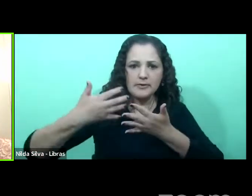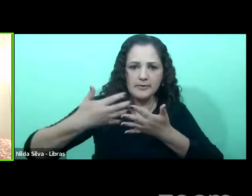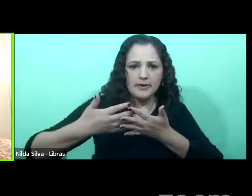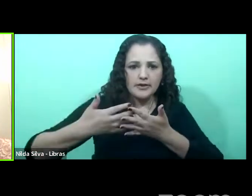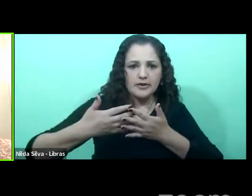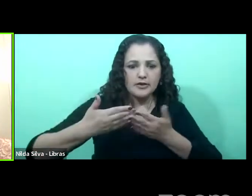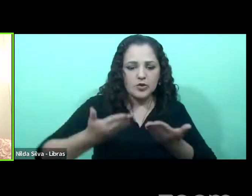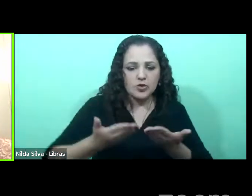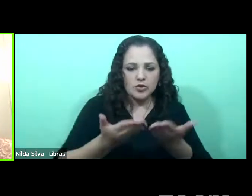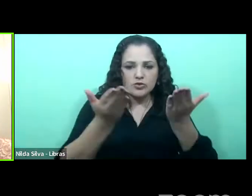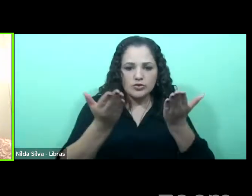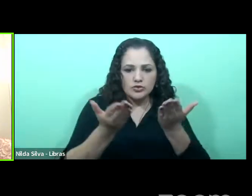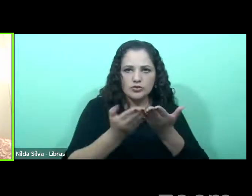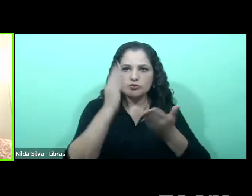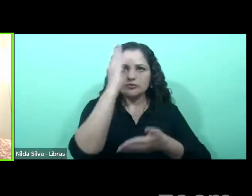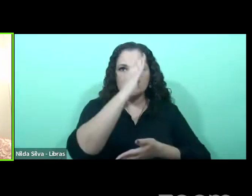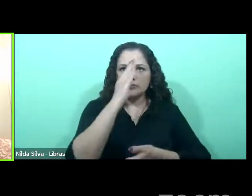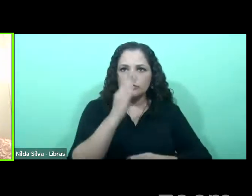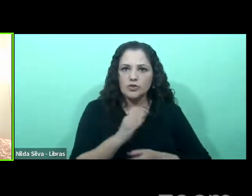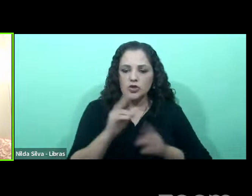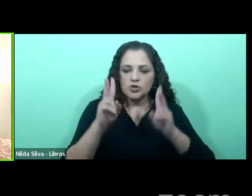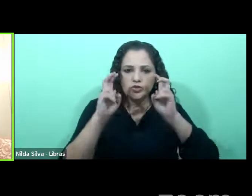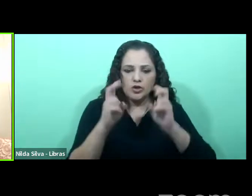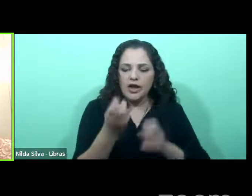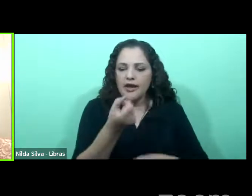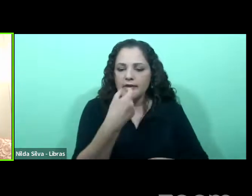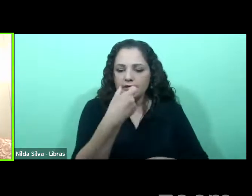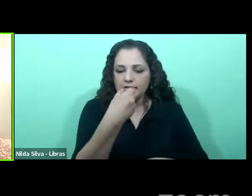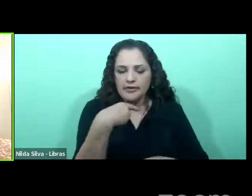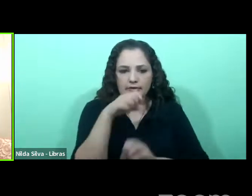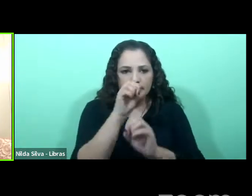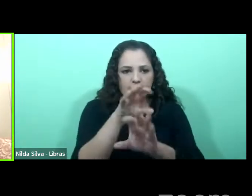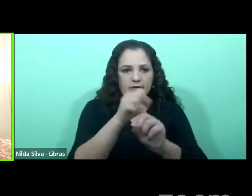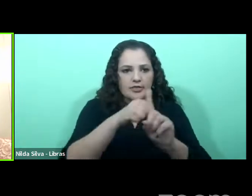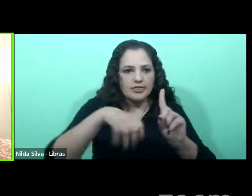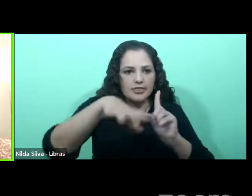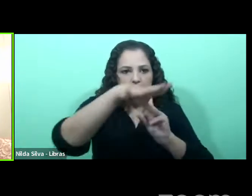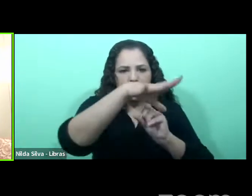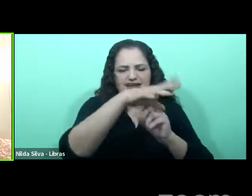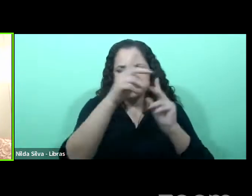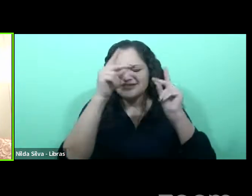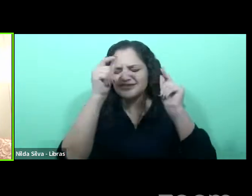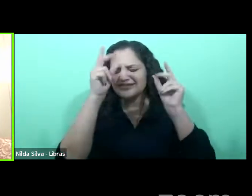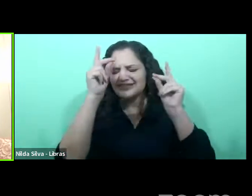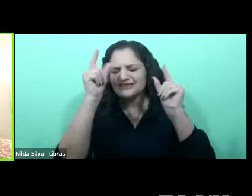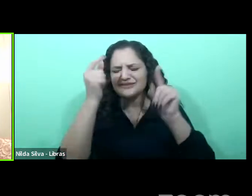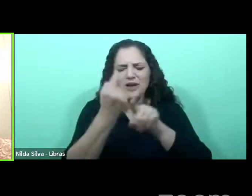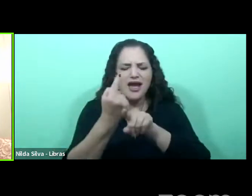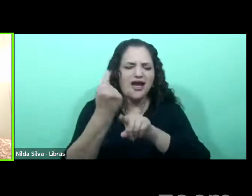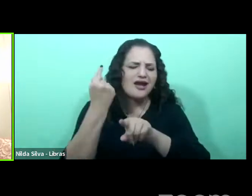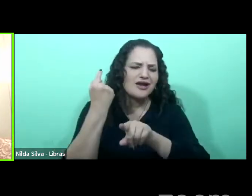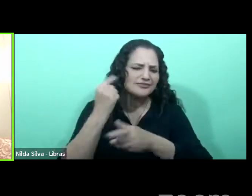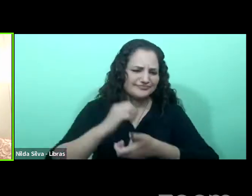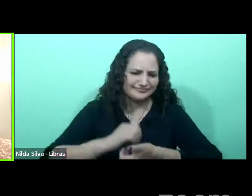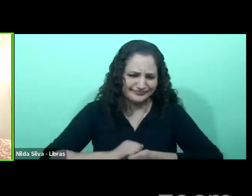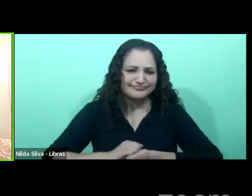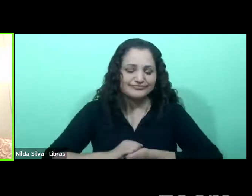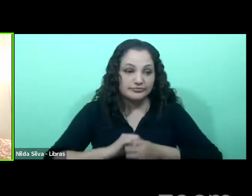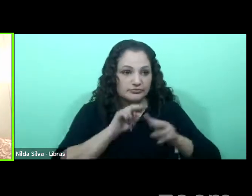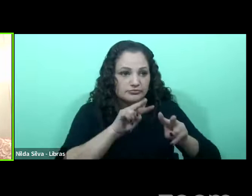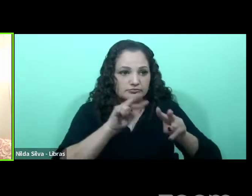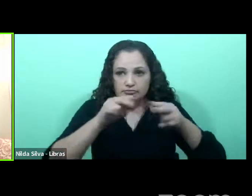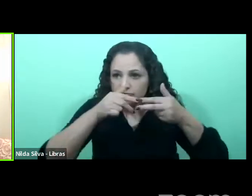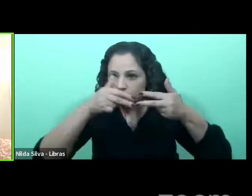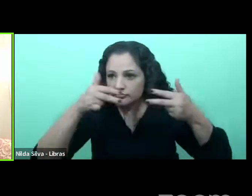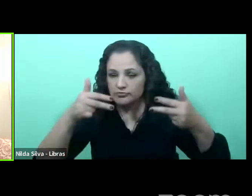Fórum Nacional sobre a Medicalização da Educação e da Sociedade desde muito tempo. Ver a diversidade, mesmo